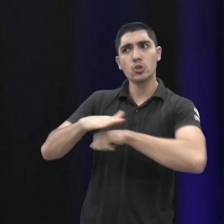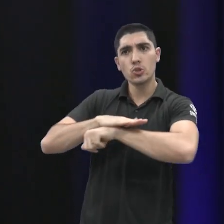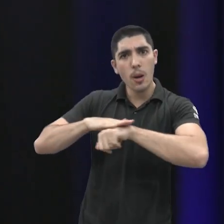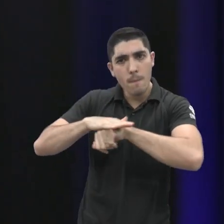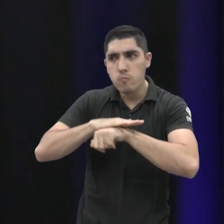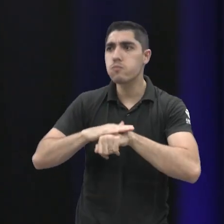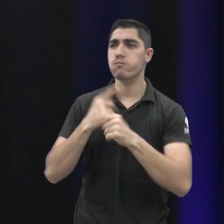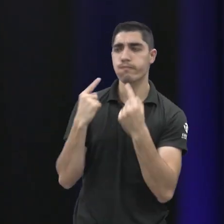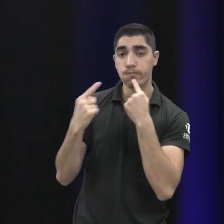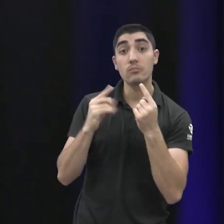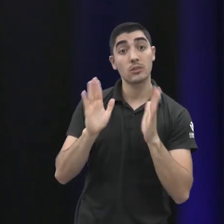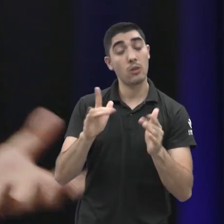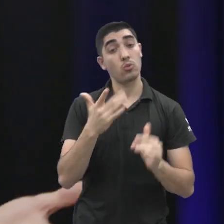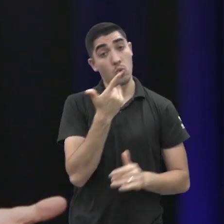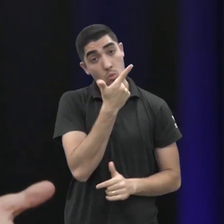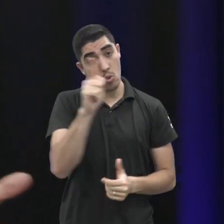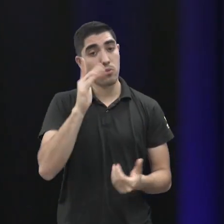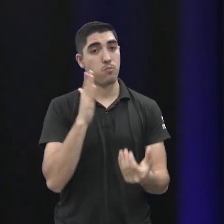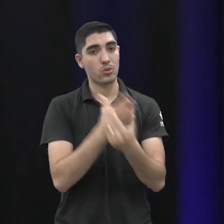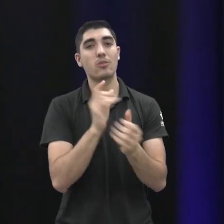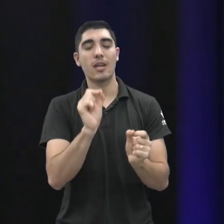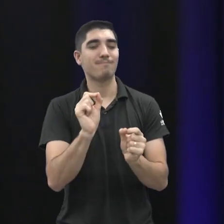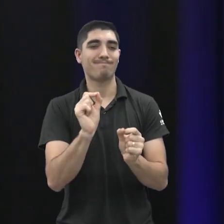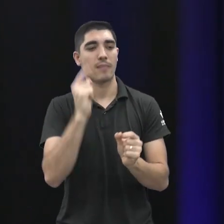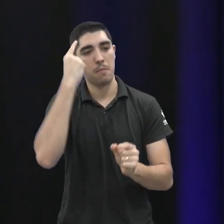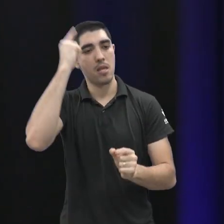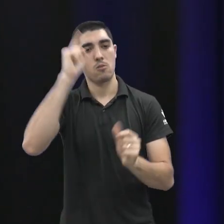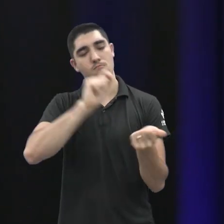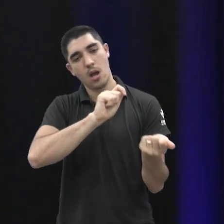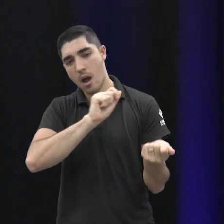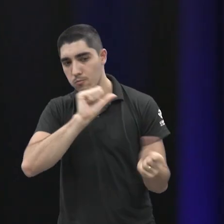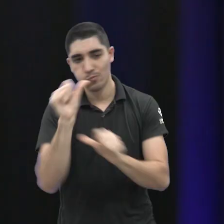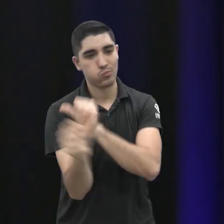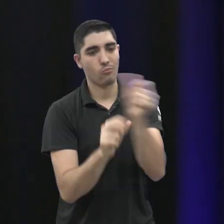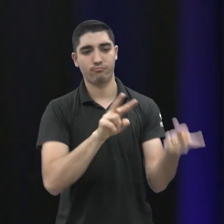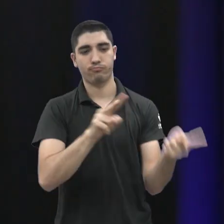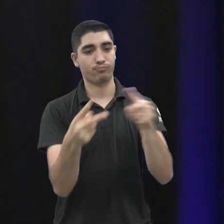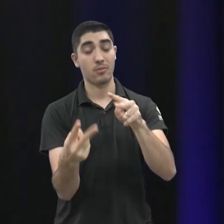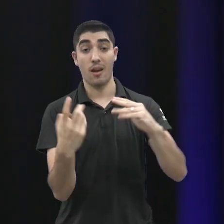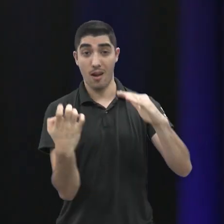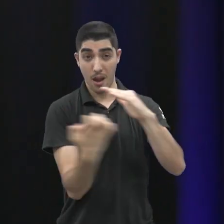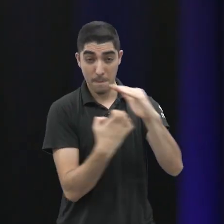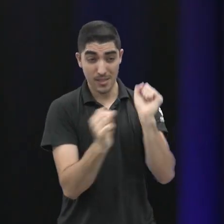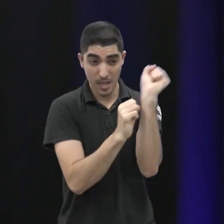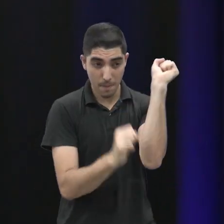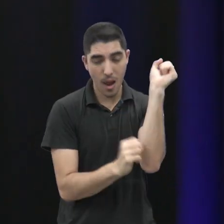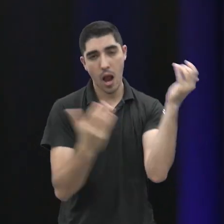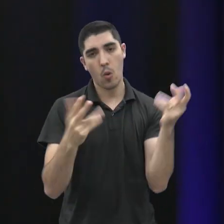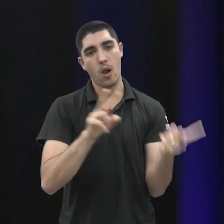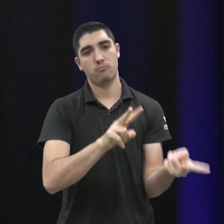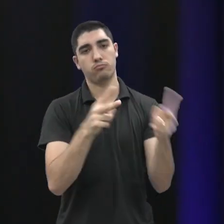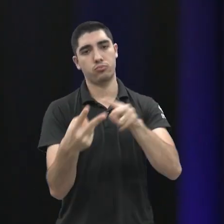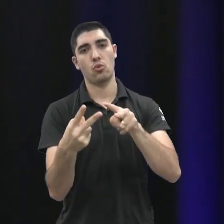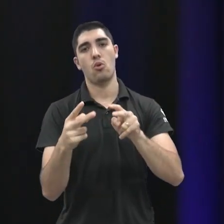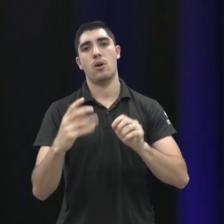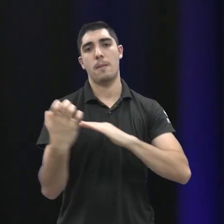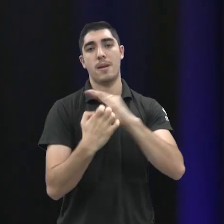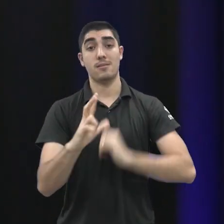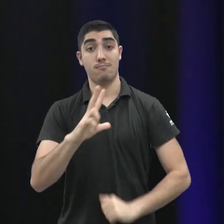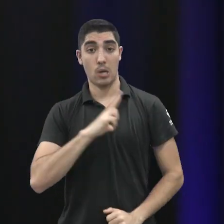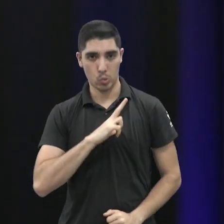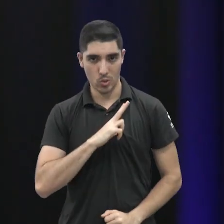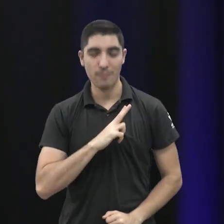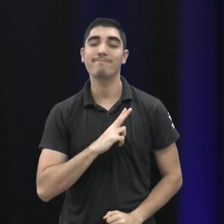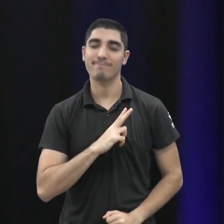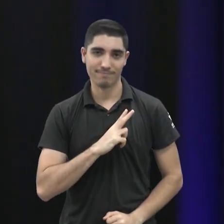outro processo, esse a nível estadual, que foi a privatização da Sabesp, né, que agora já é um processo já formalizado, já